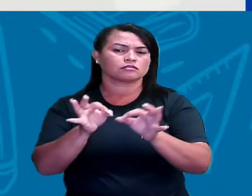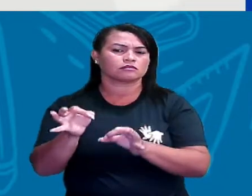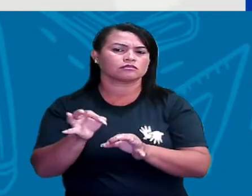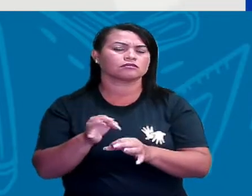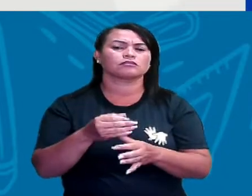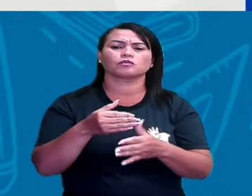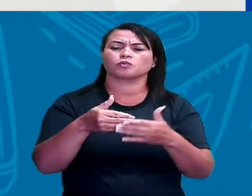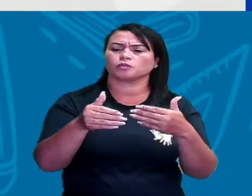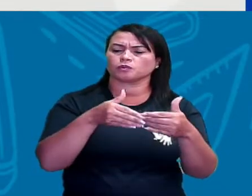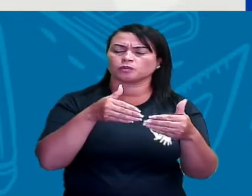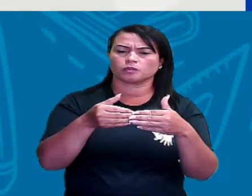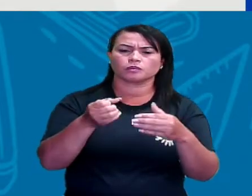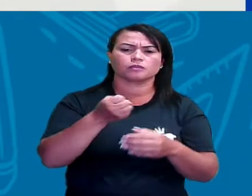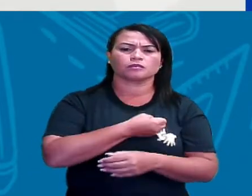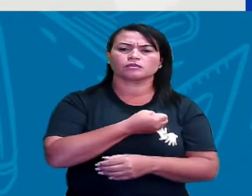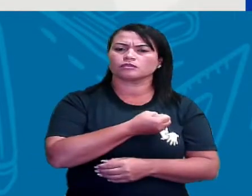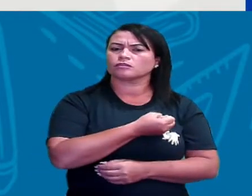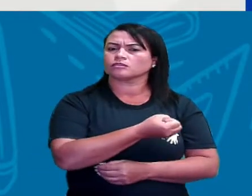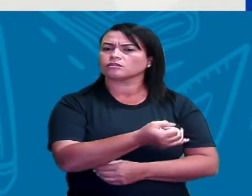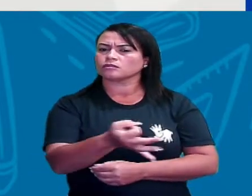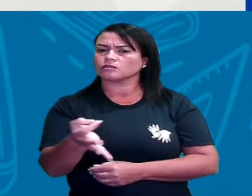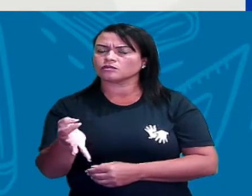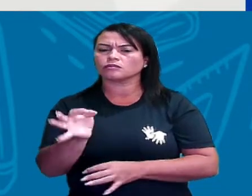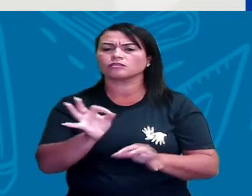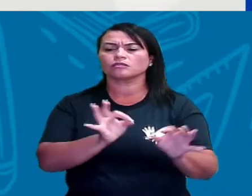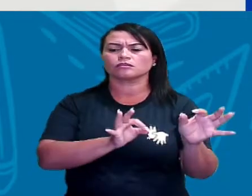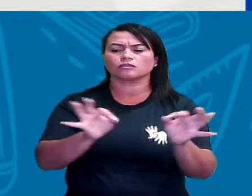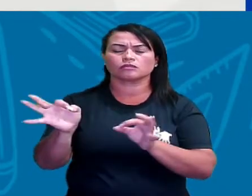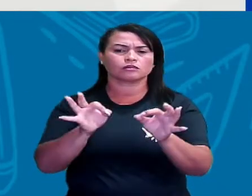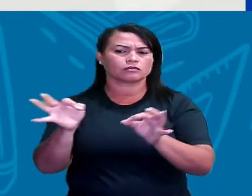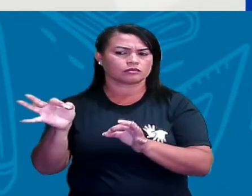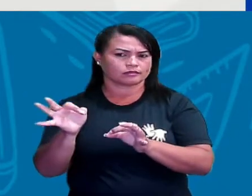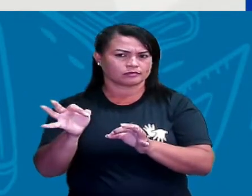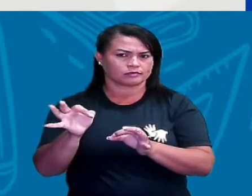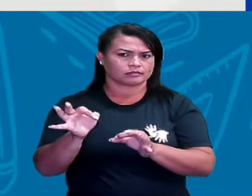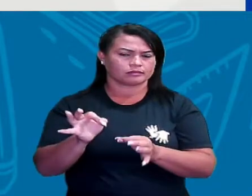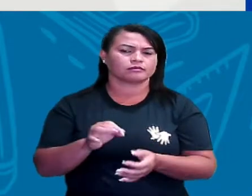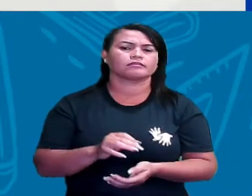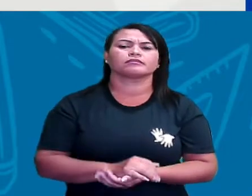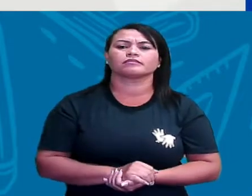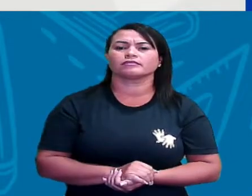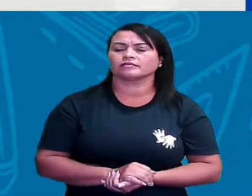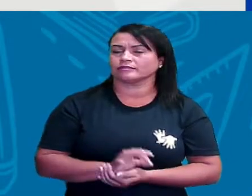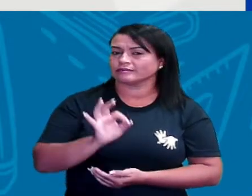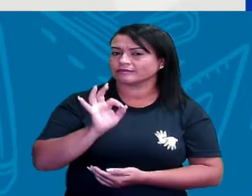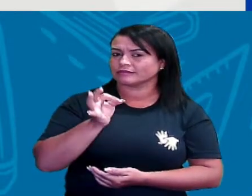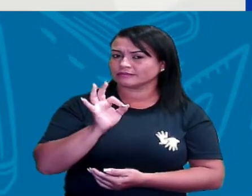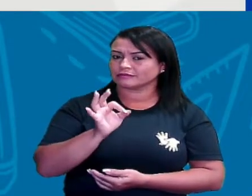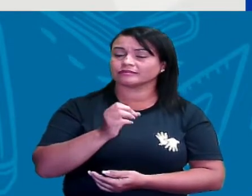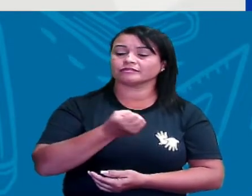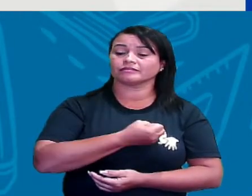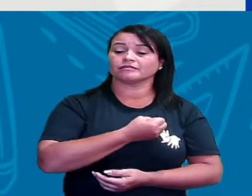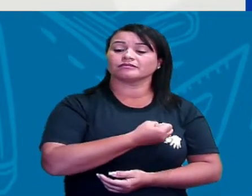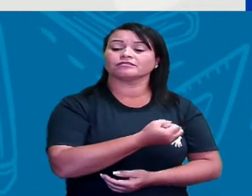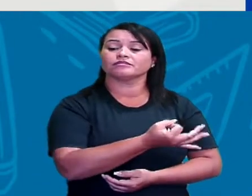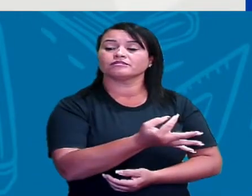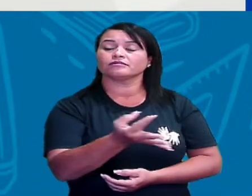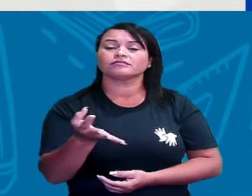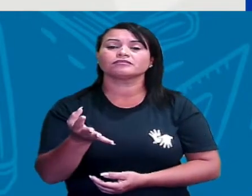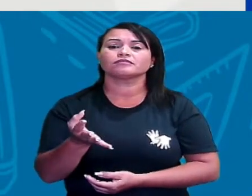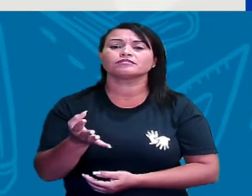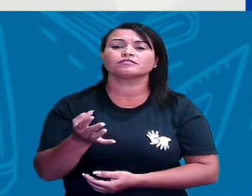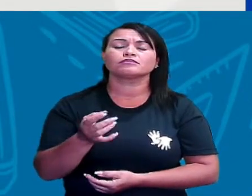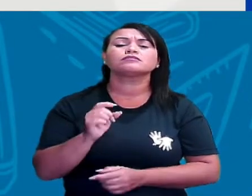Então, qualquer que seja esse número, ele é formado por algarismos, tá certo? E quem são os